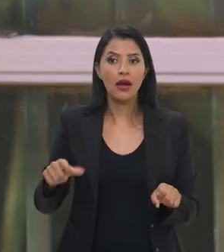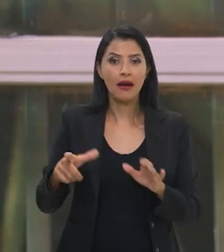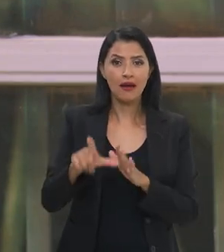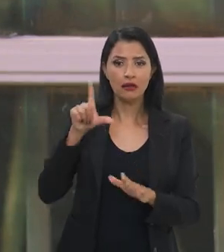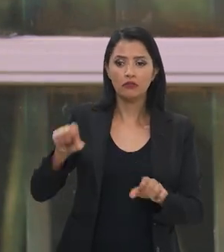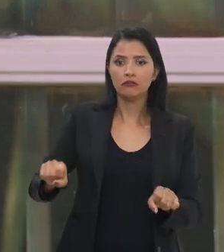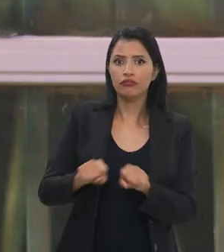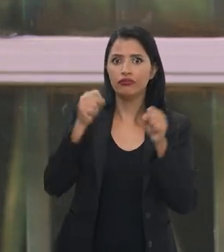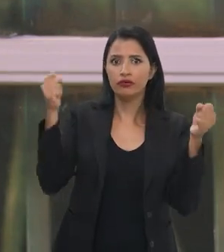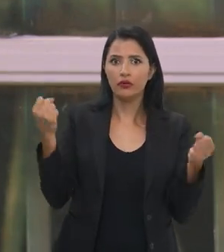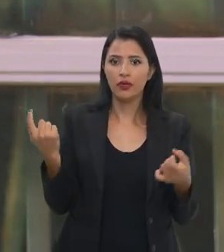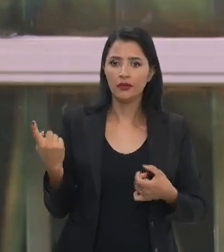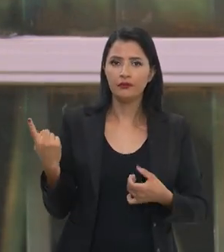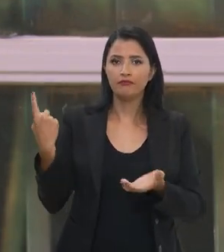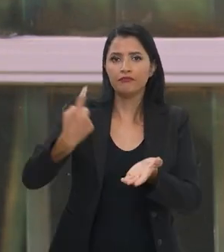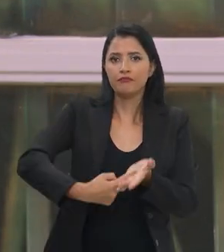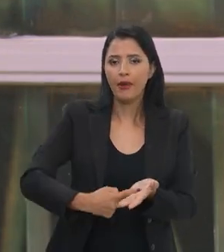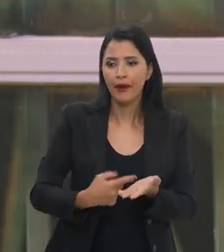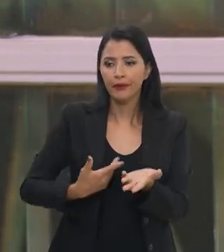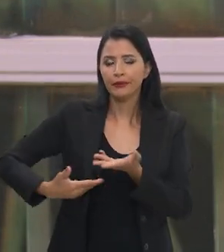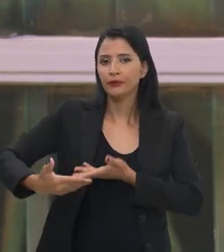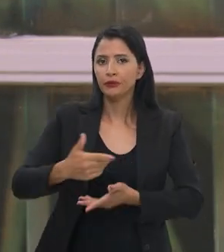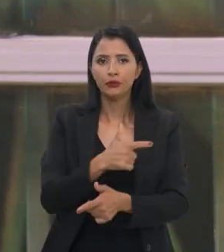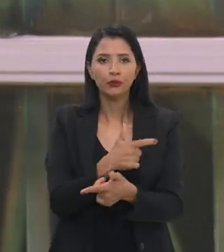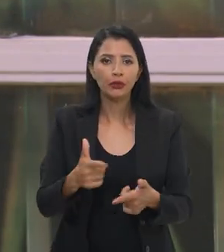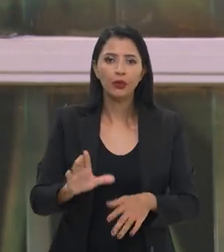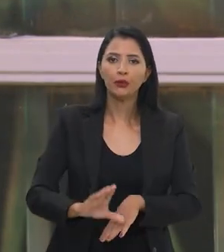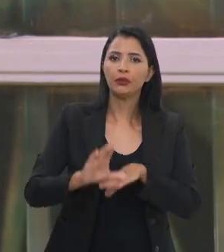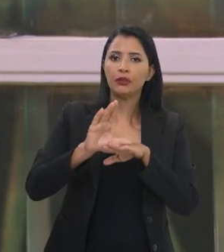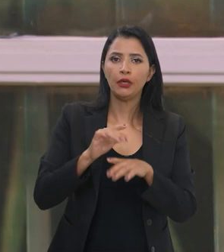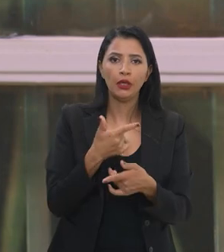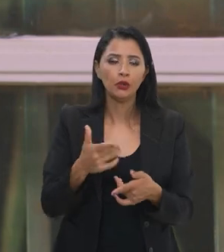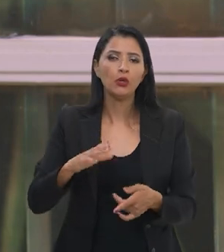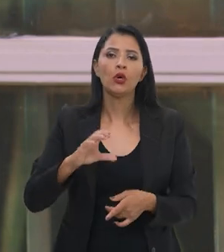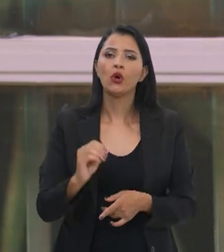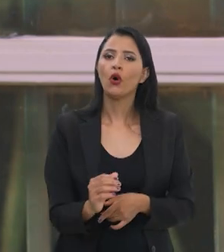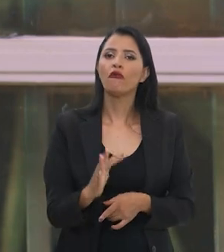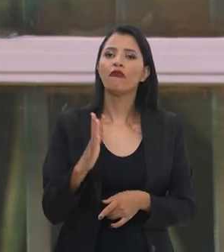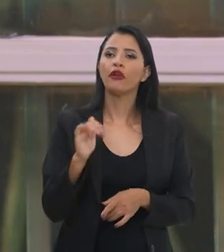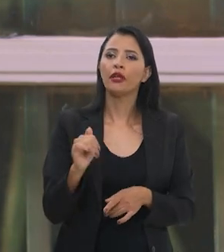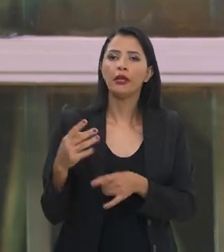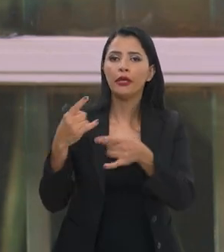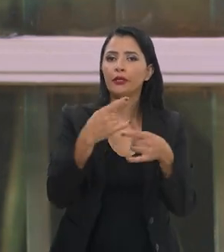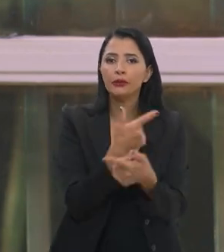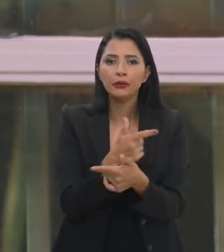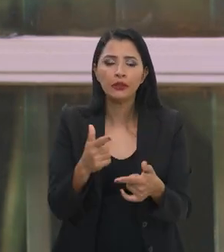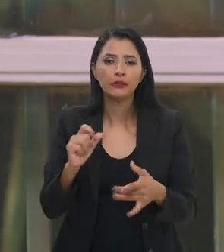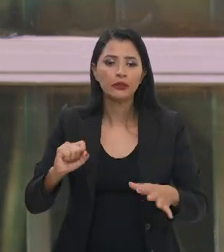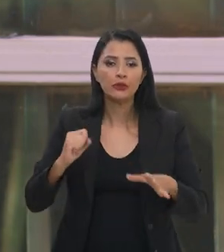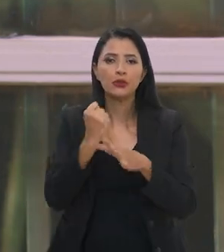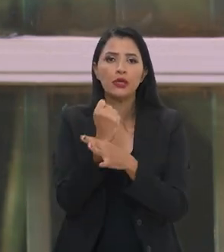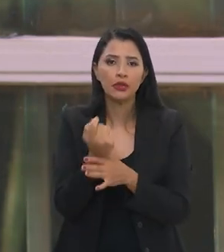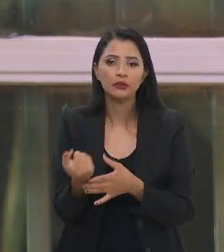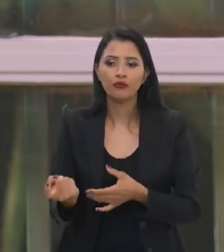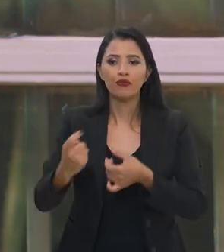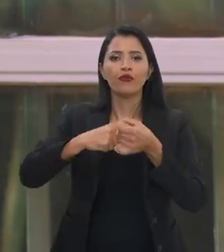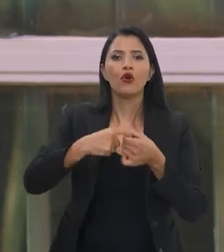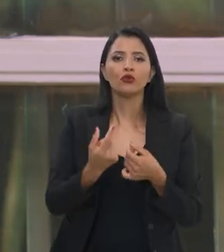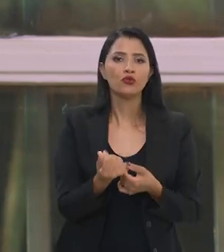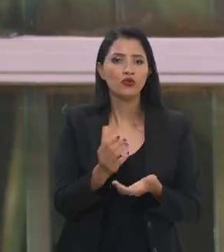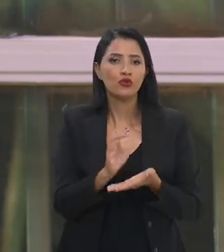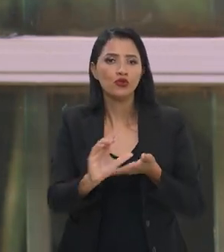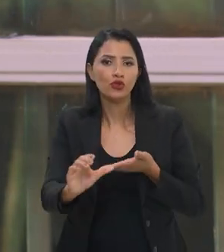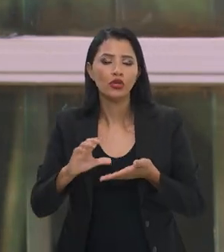impacto federativo que havia ali olha não tem mais conselho não tem mais conferência não tem mais segurança do